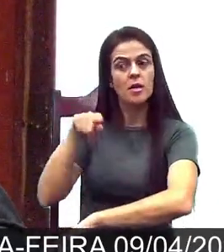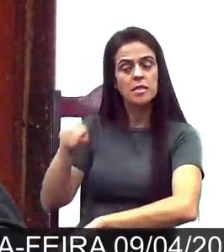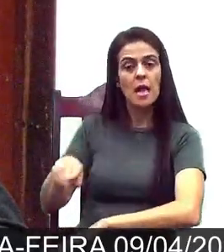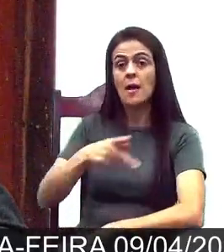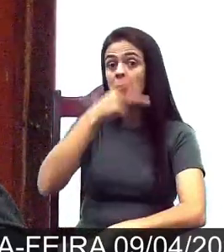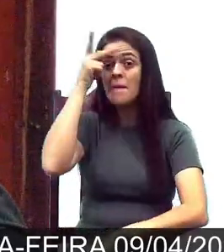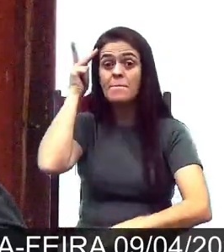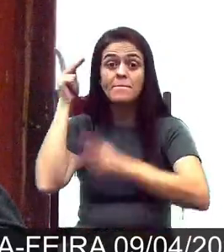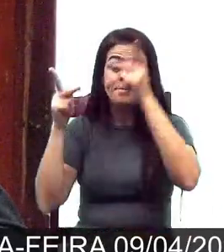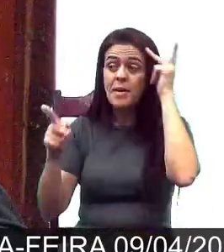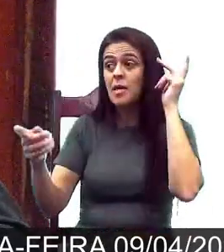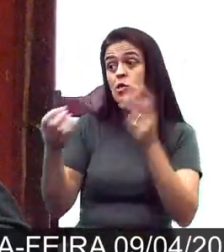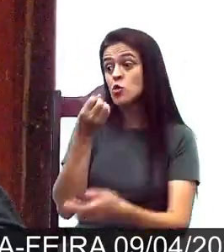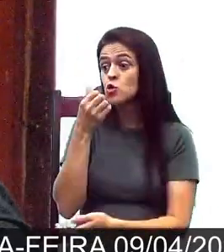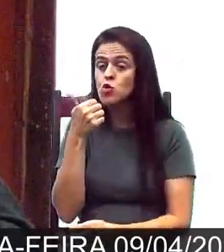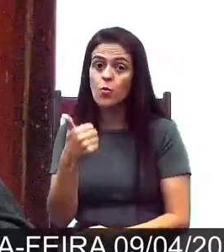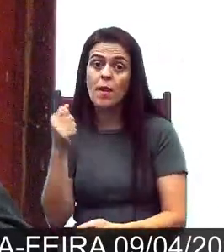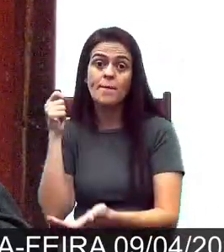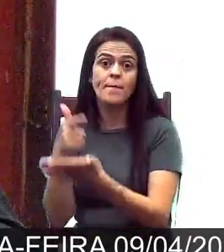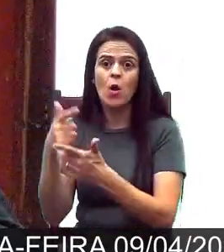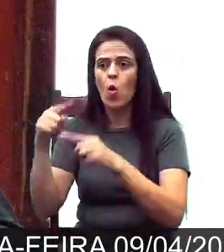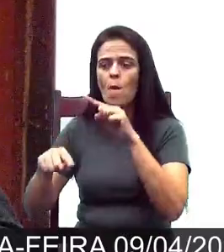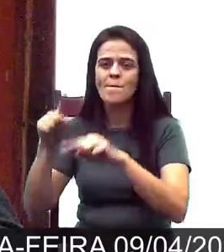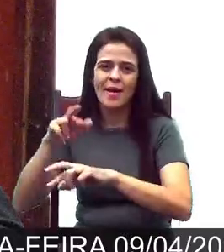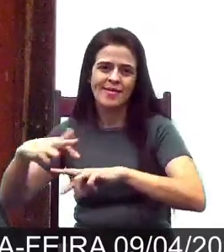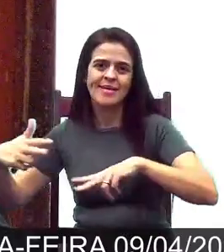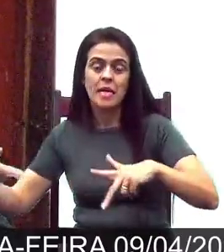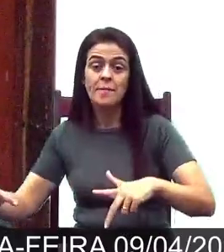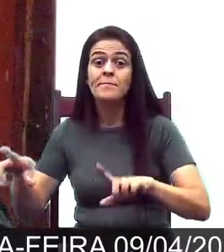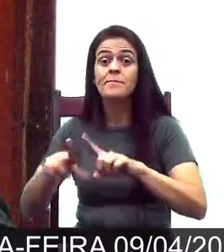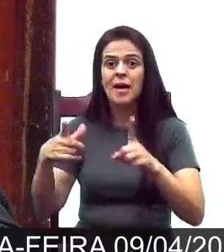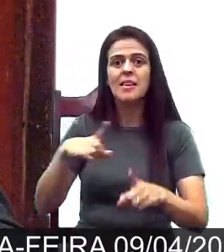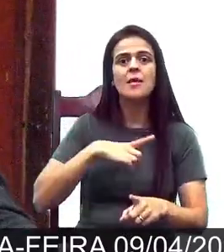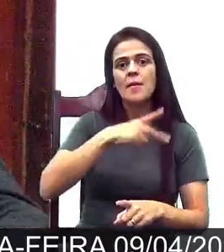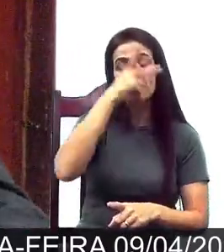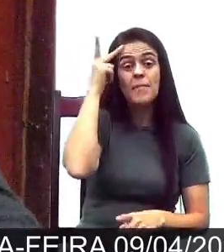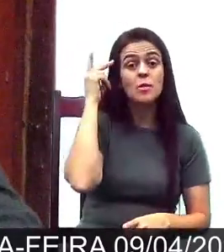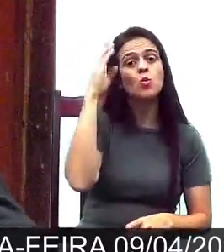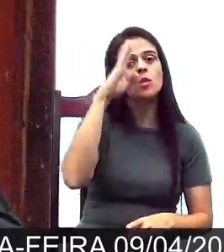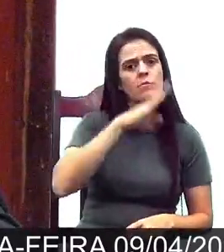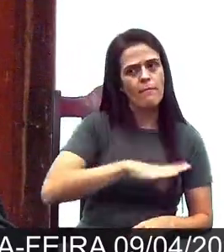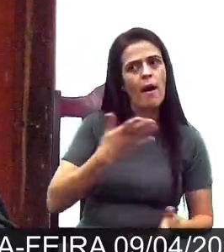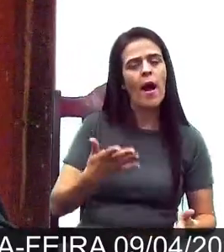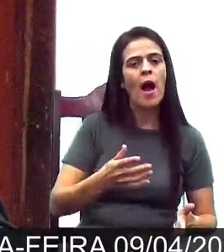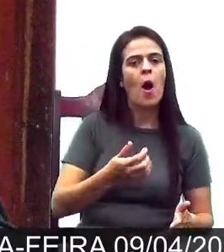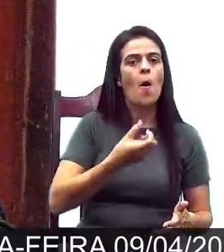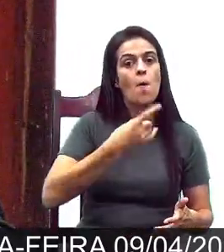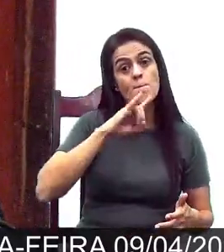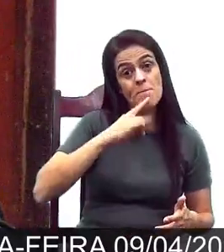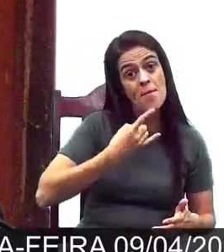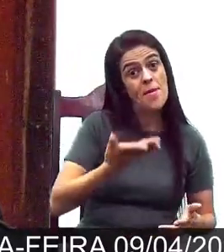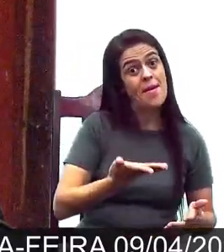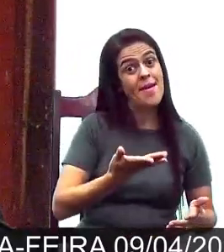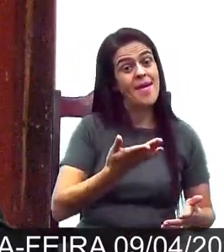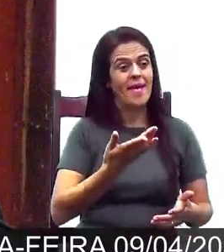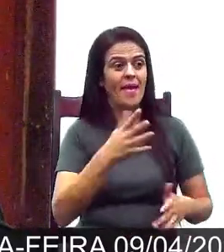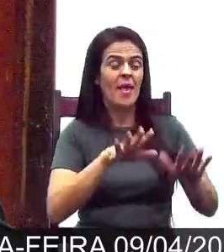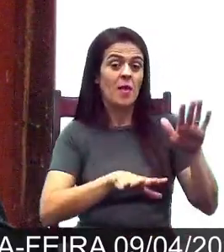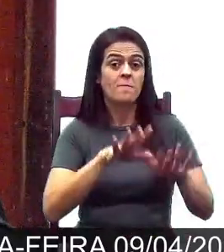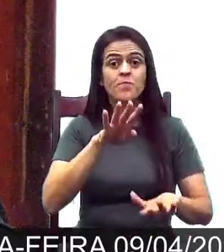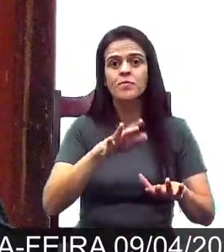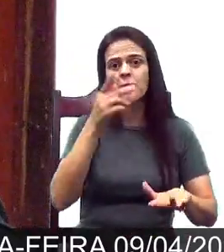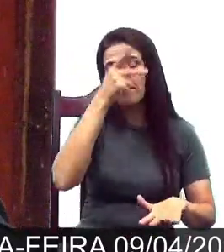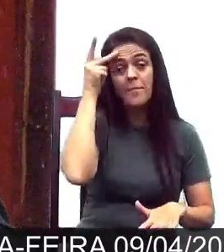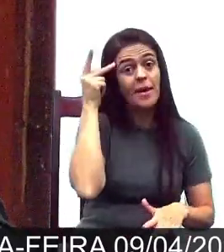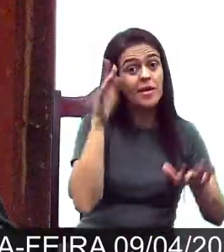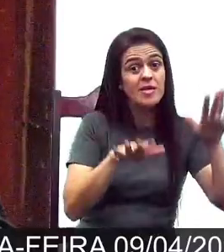pessoas do bem para comprar seus hortifruti granjeiro ali, mas vai pessoas também para tomar uma cachaçinha, né, o Jair, ali.